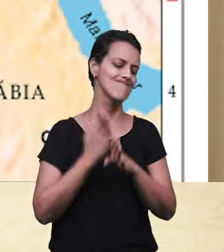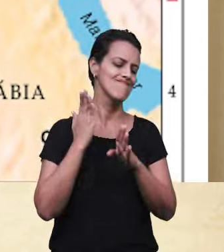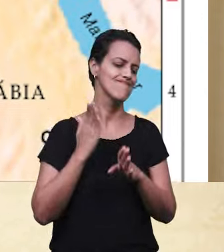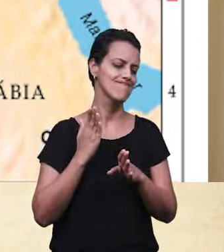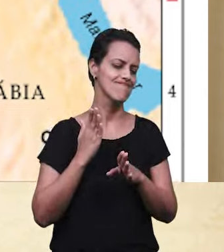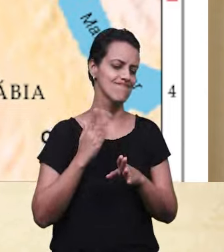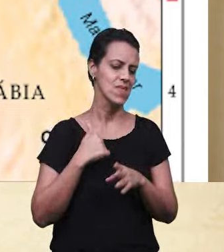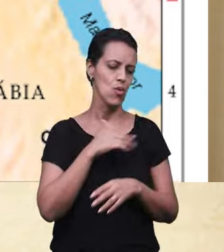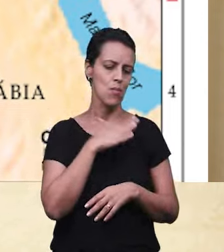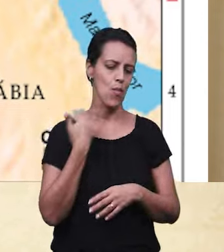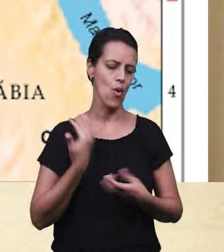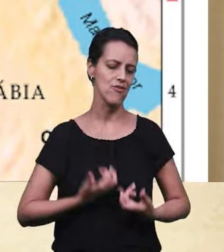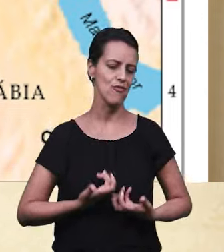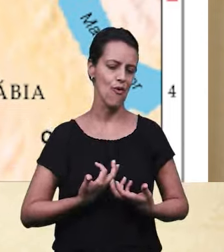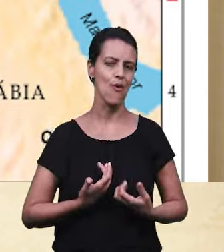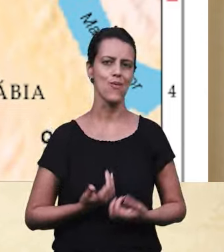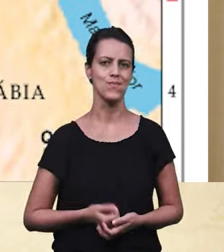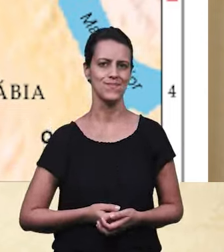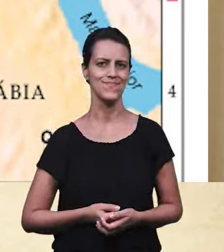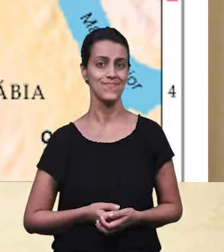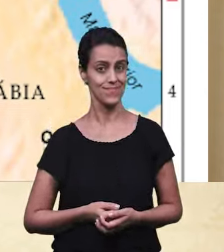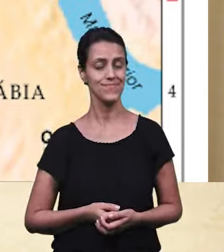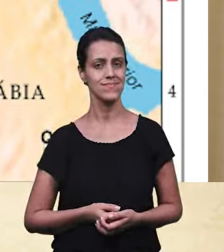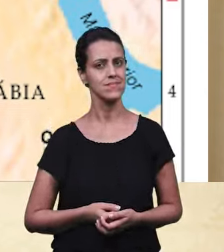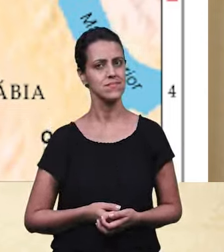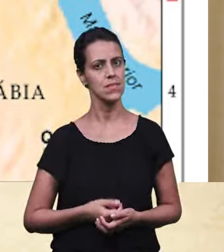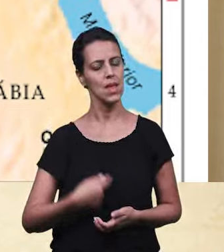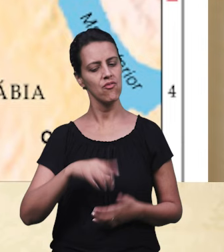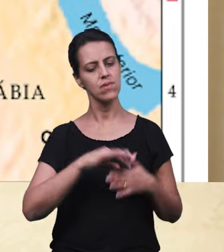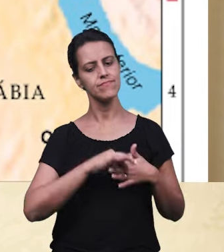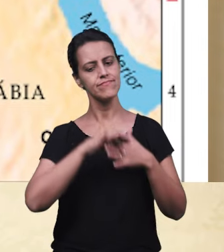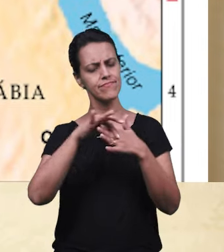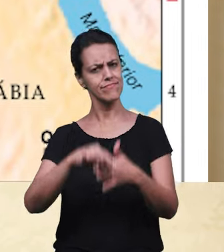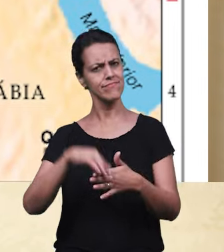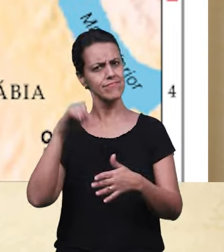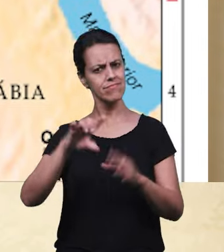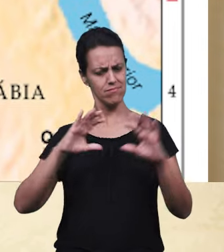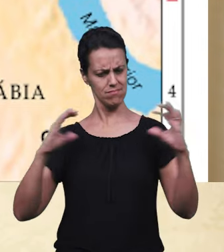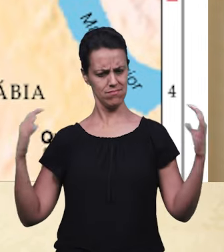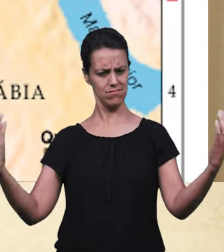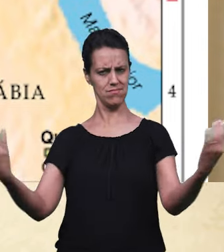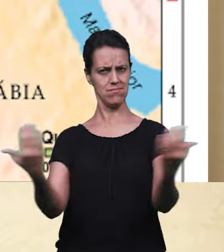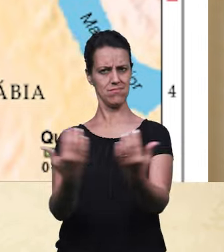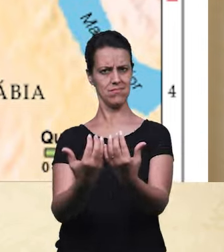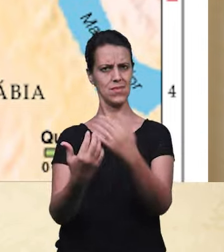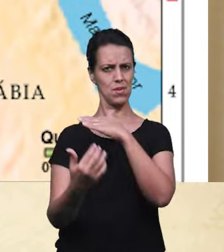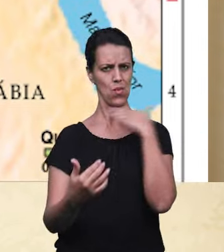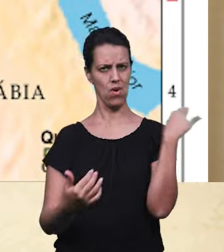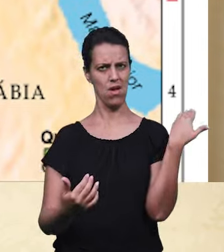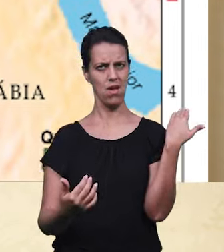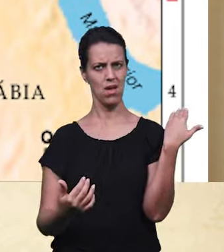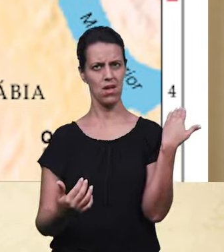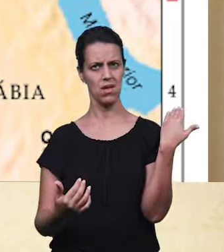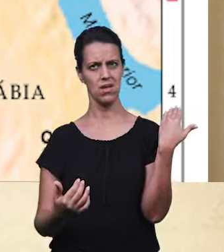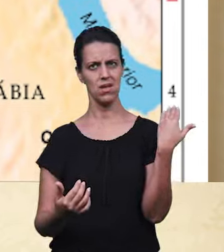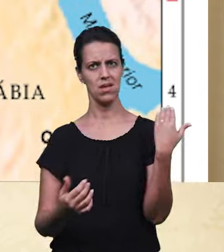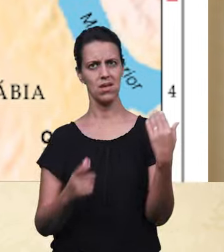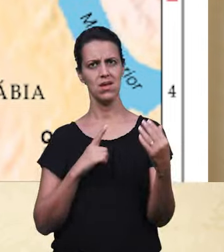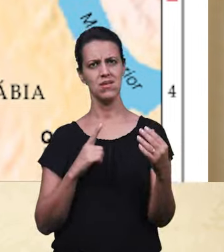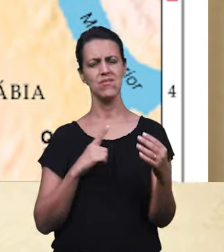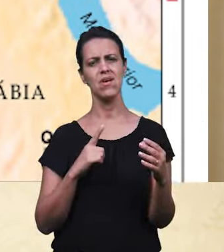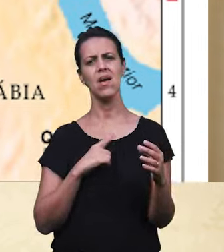fogo. E tanto é que quando eles levaram ele lá para a arena, para ser morto, eles